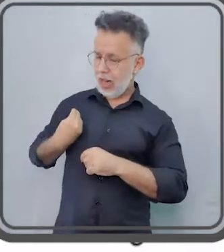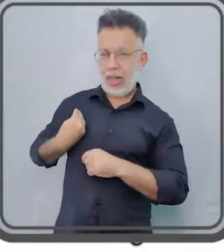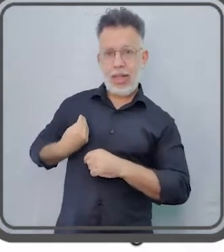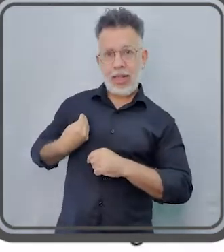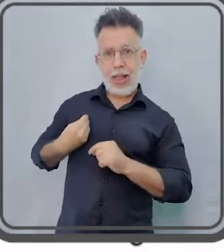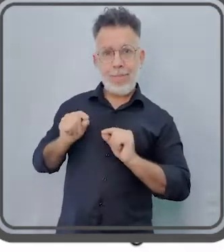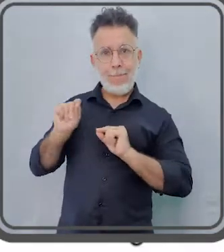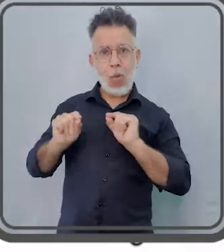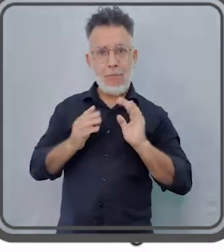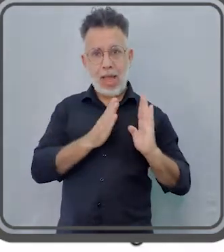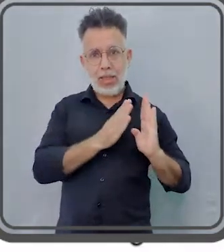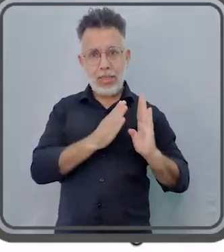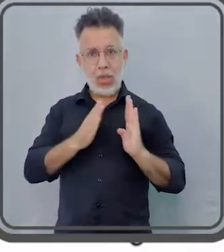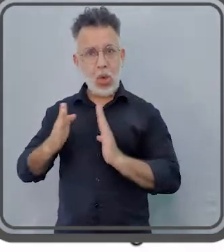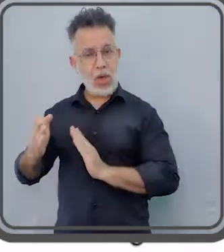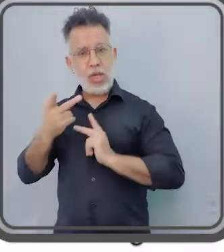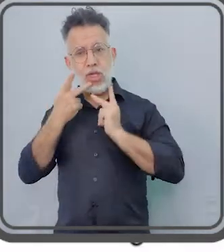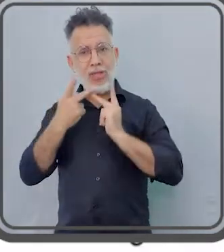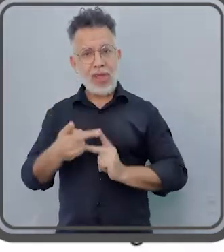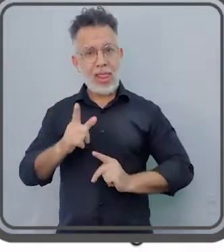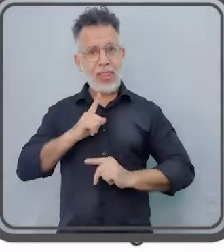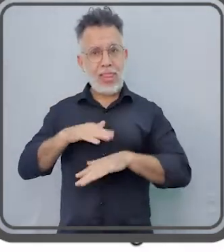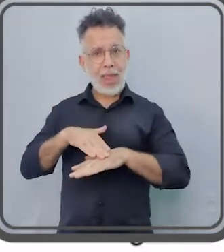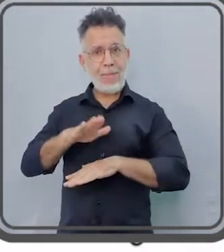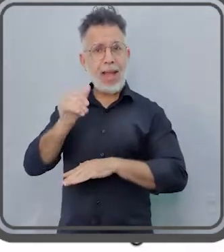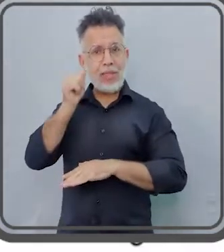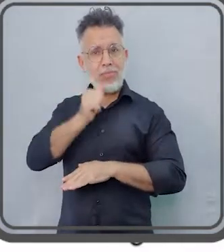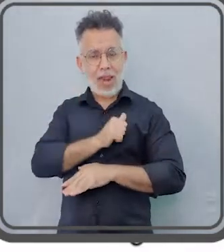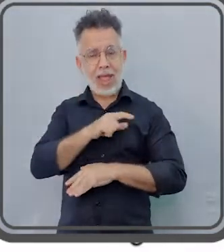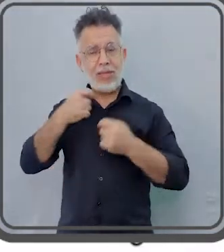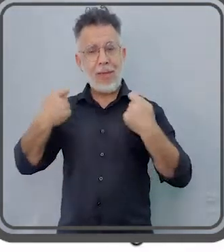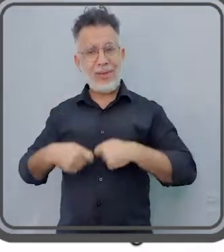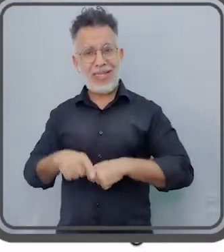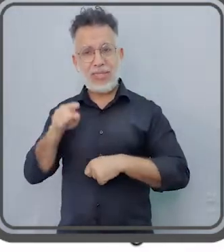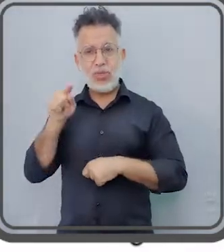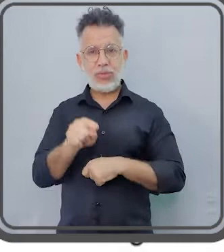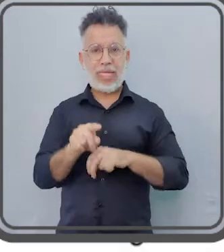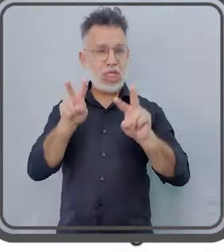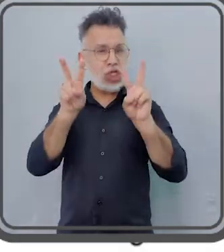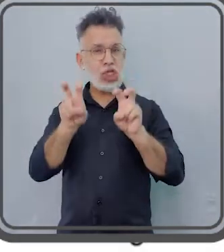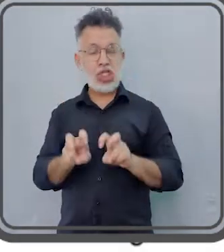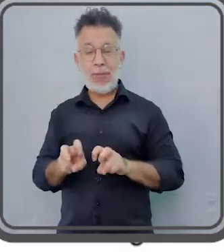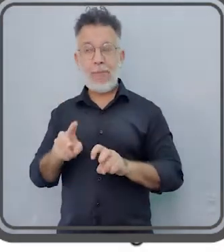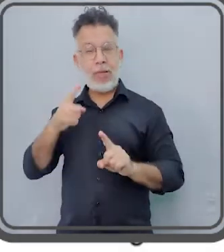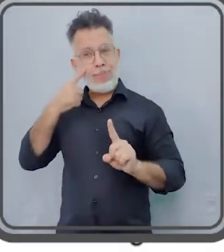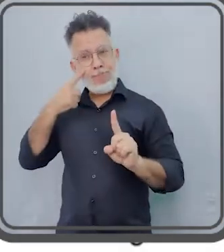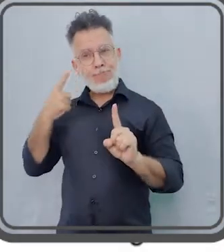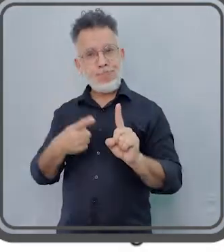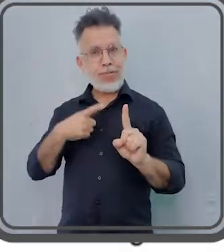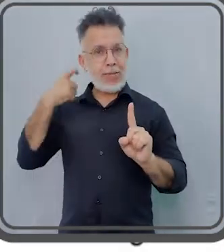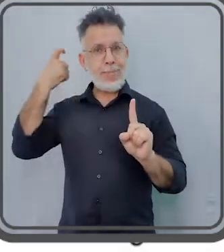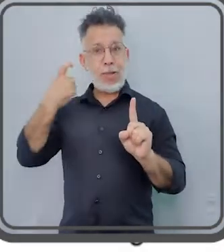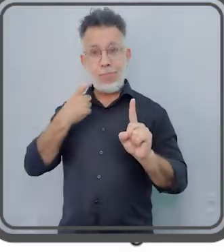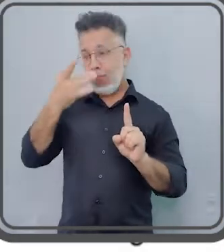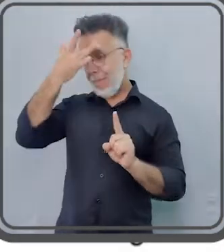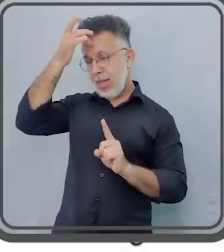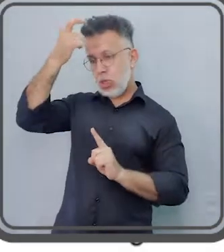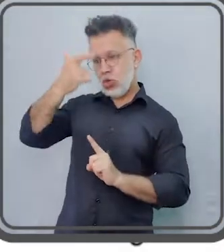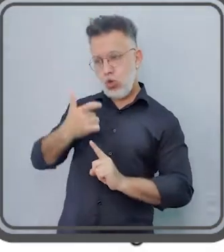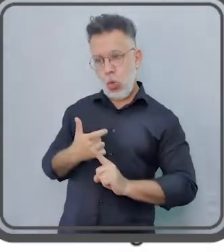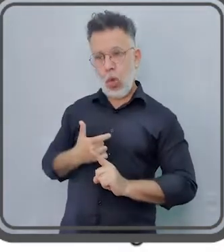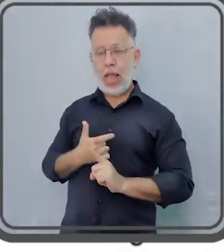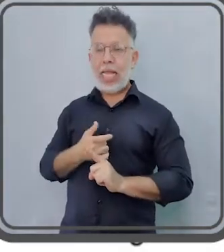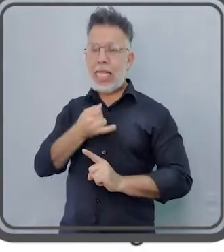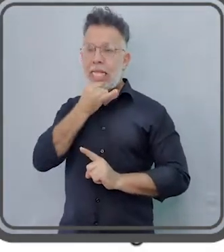jornada, de certa forma, a gente está dizendo que tem mais mulheres que precisam desse tipo de olhar, né? Que uma